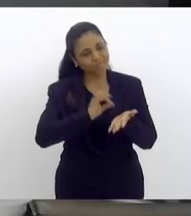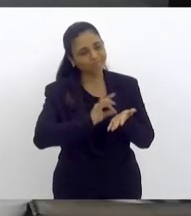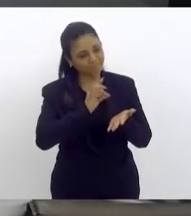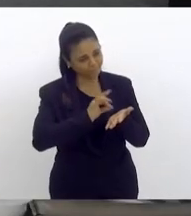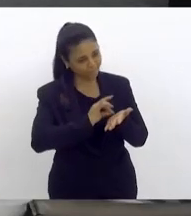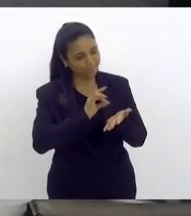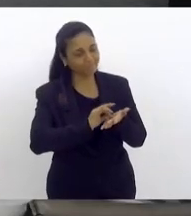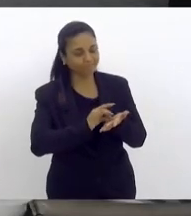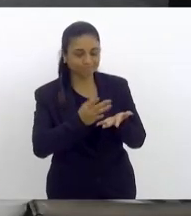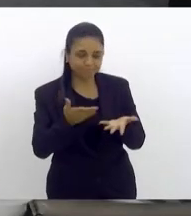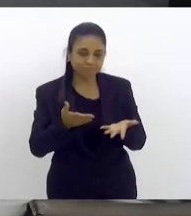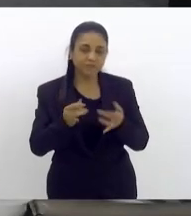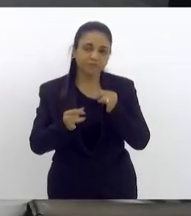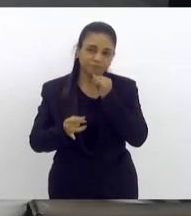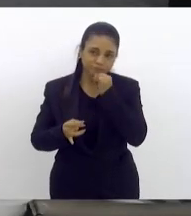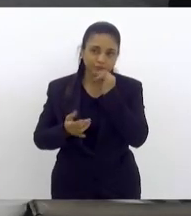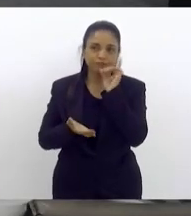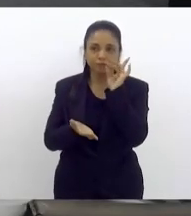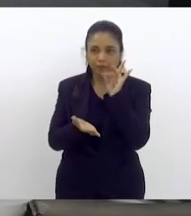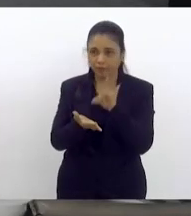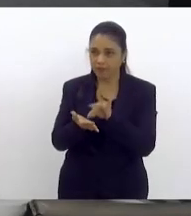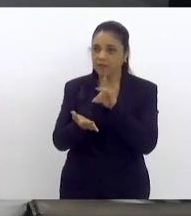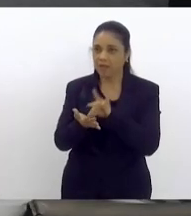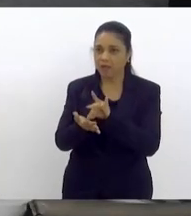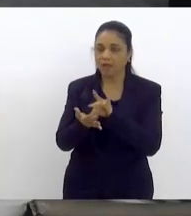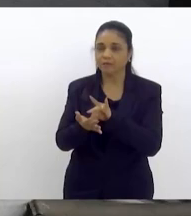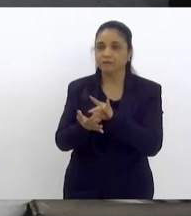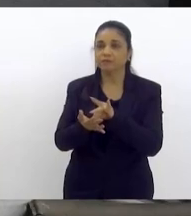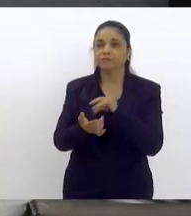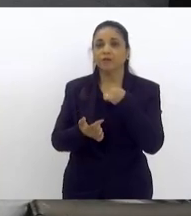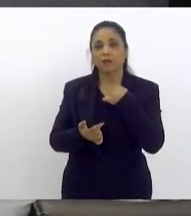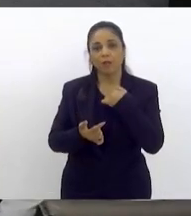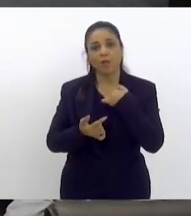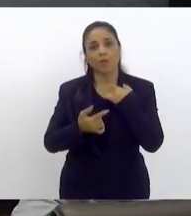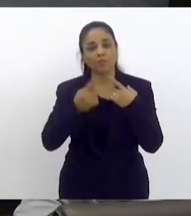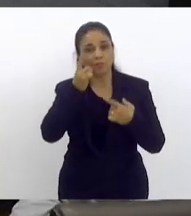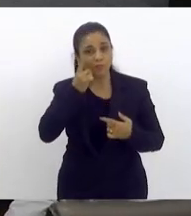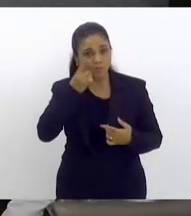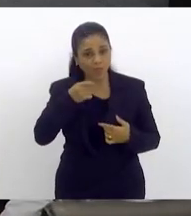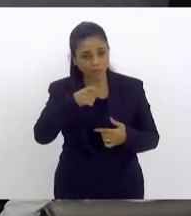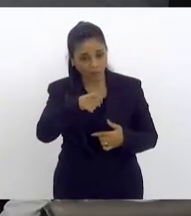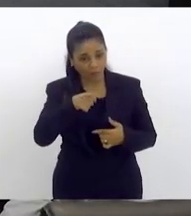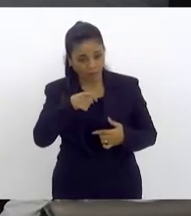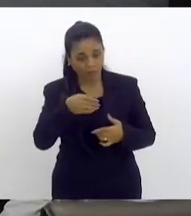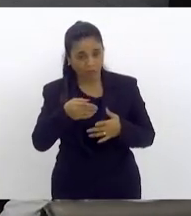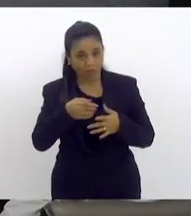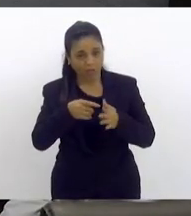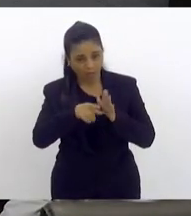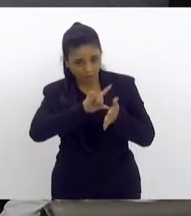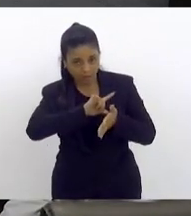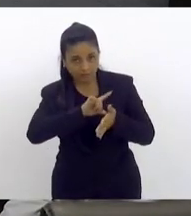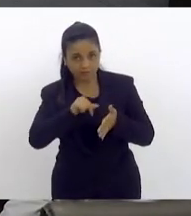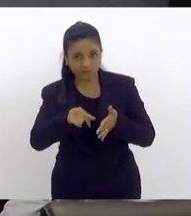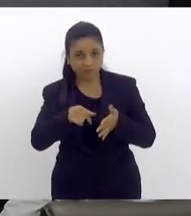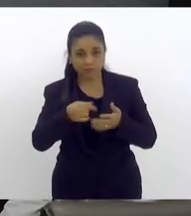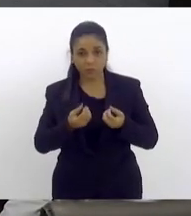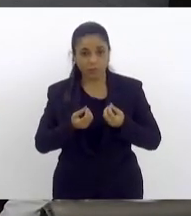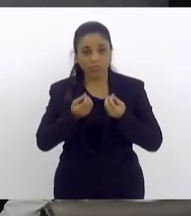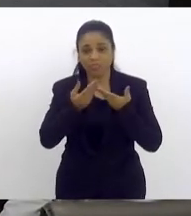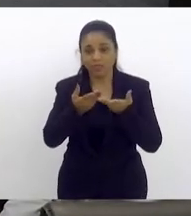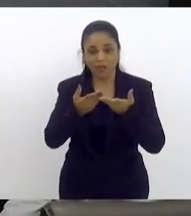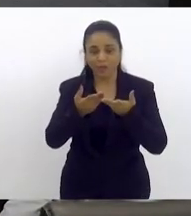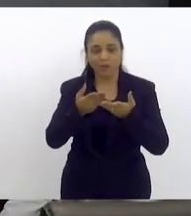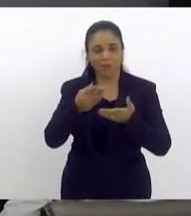infelizmente é uma verdade é inclusive Deputado que antecedor falou que o presidente bolsonaro não entregou nenhuma